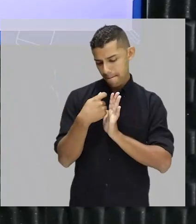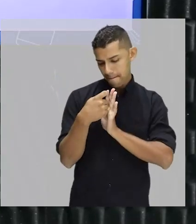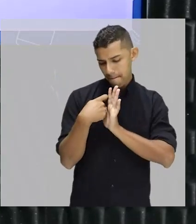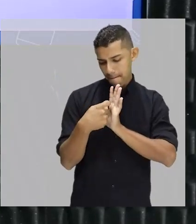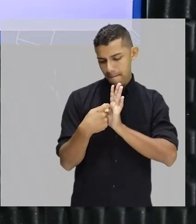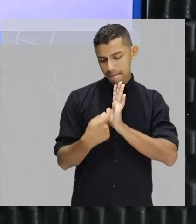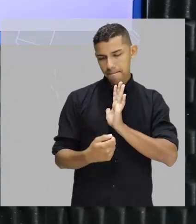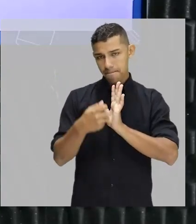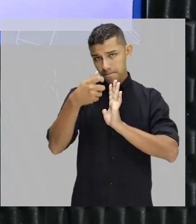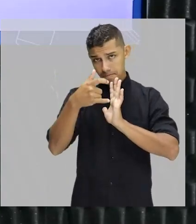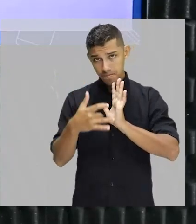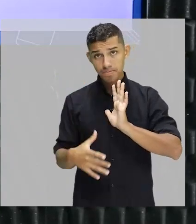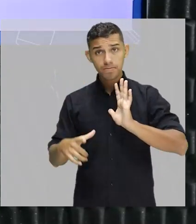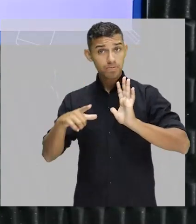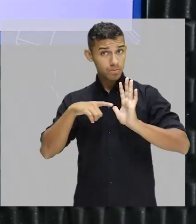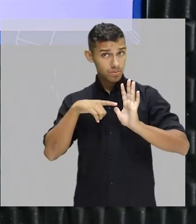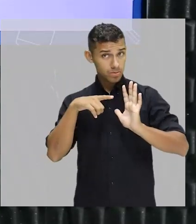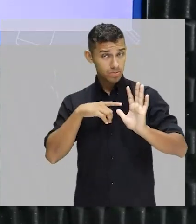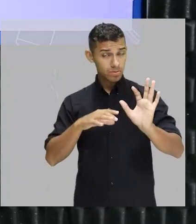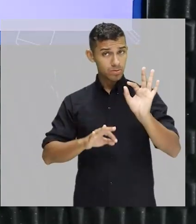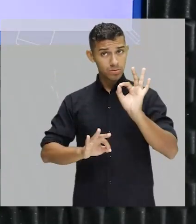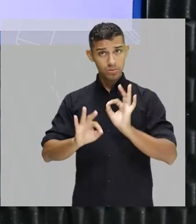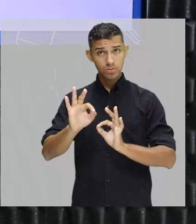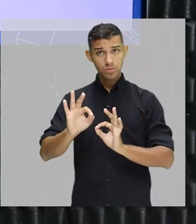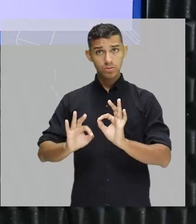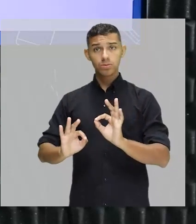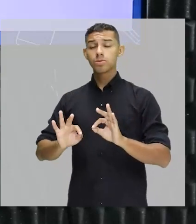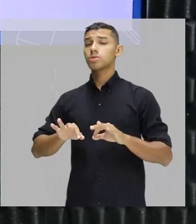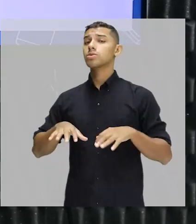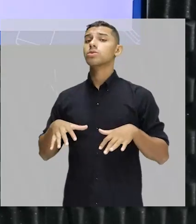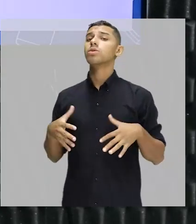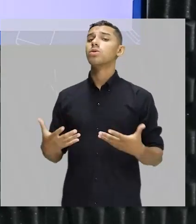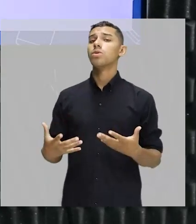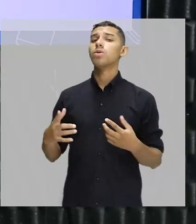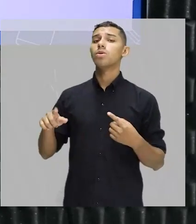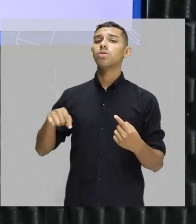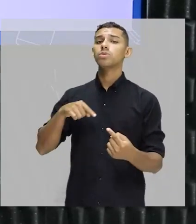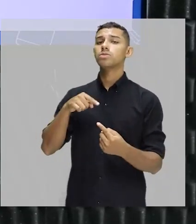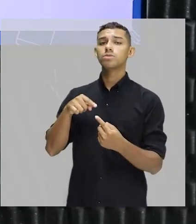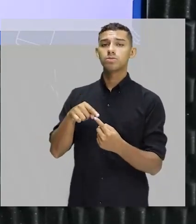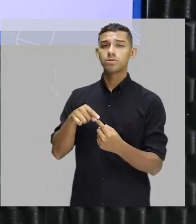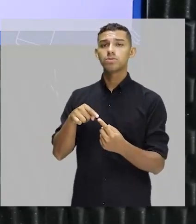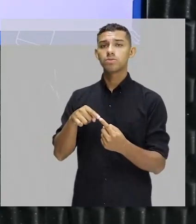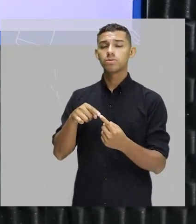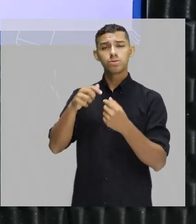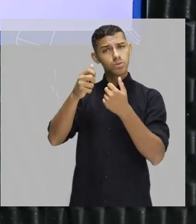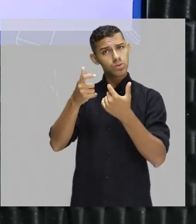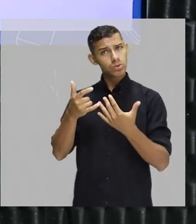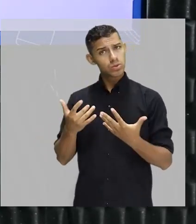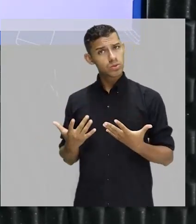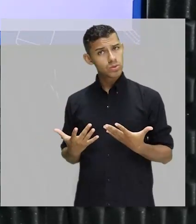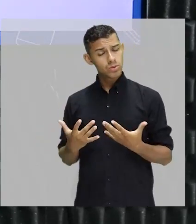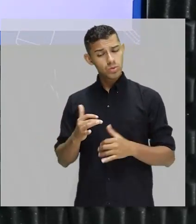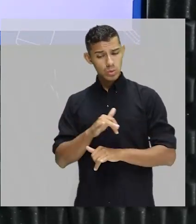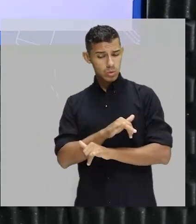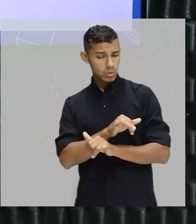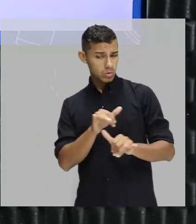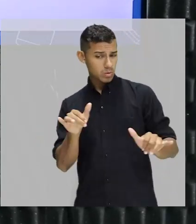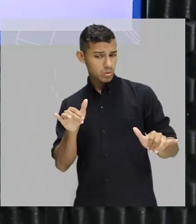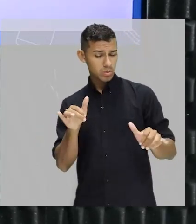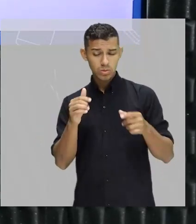uma intencionalidade. Nós escrevemos com qual intenção? Informar, descrever,